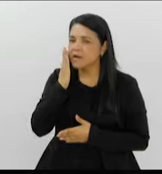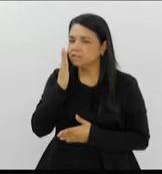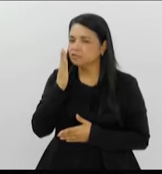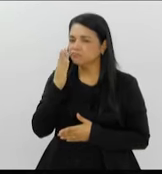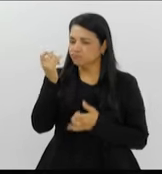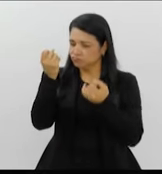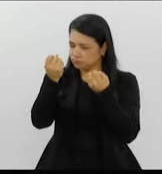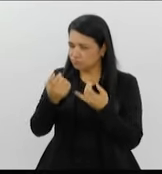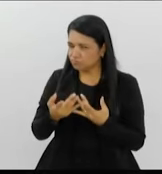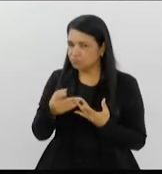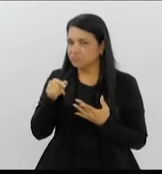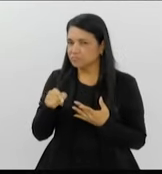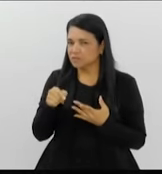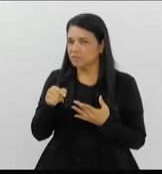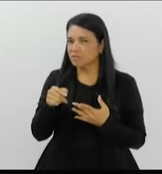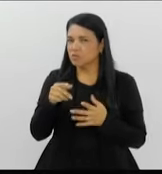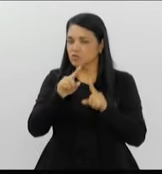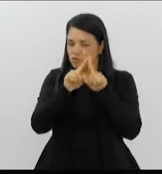da prefeitura